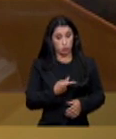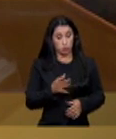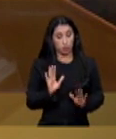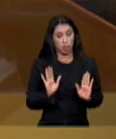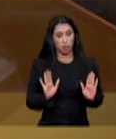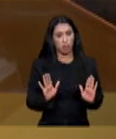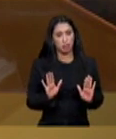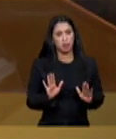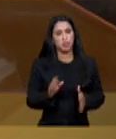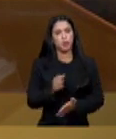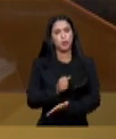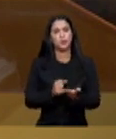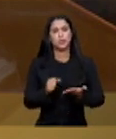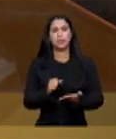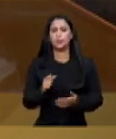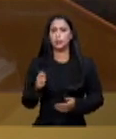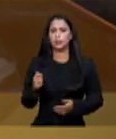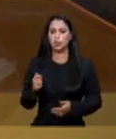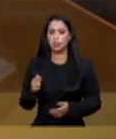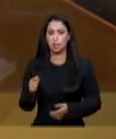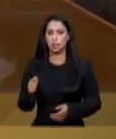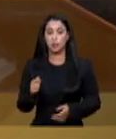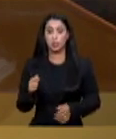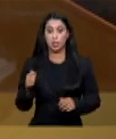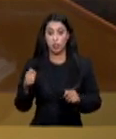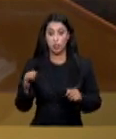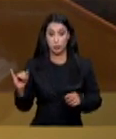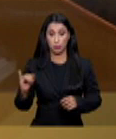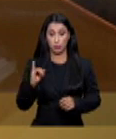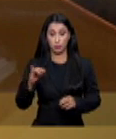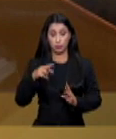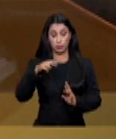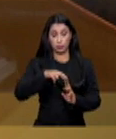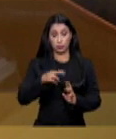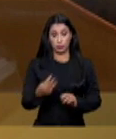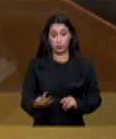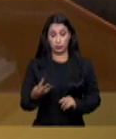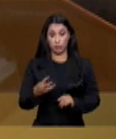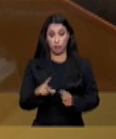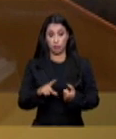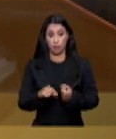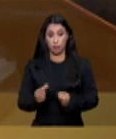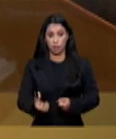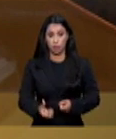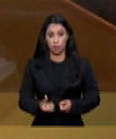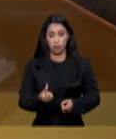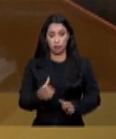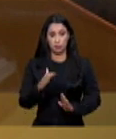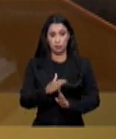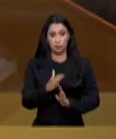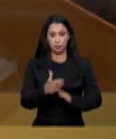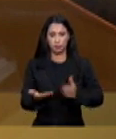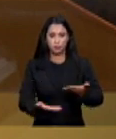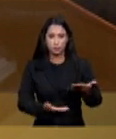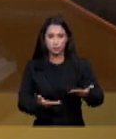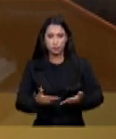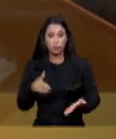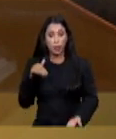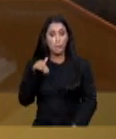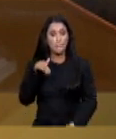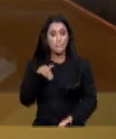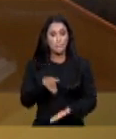princípios, é psicológico. Quando se trata da necessidade, que é o ponto, inciso 3 do artigo 6º, limitação do tratamento ao